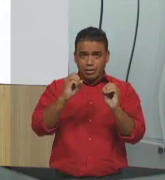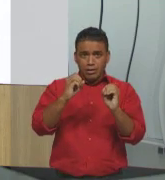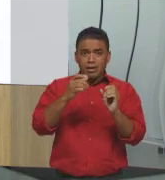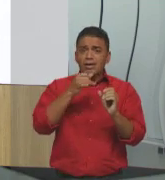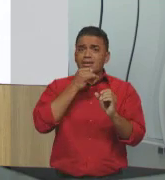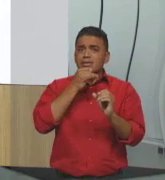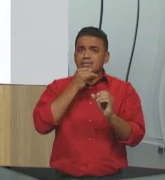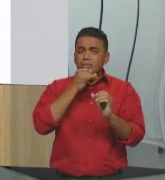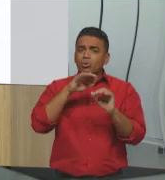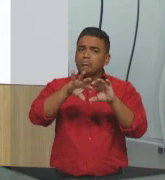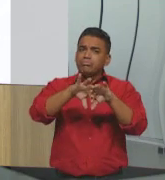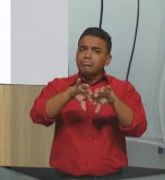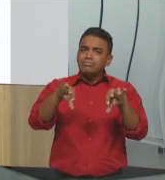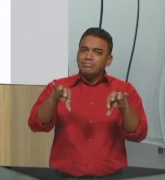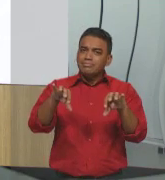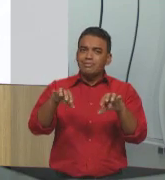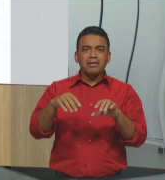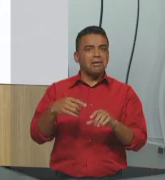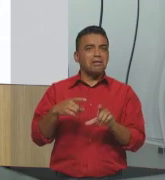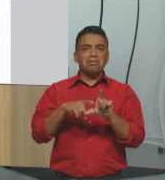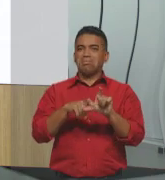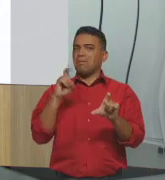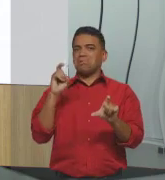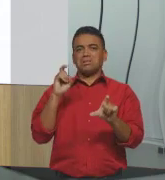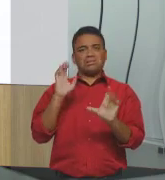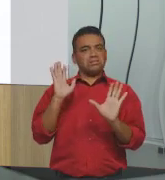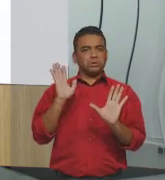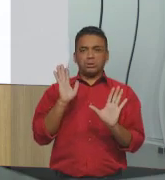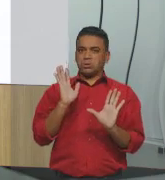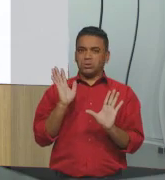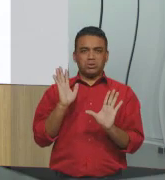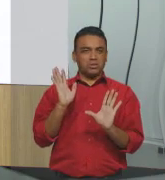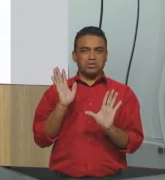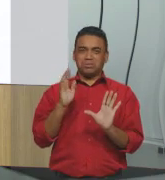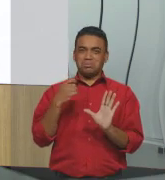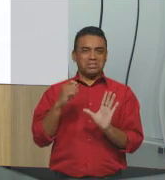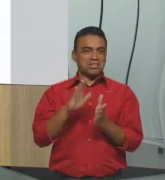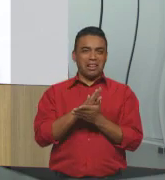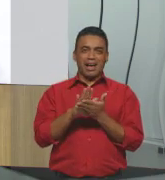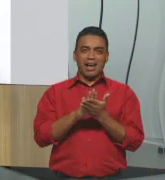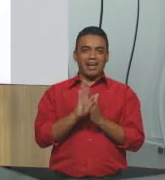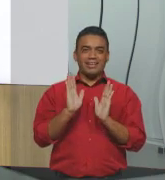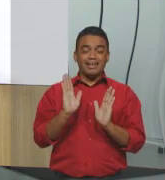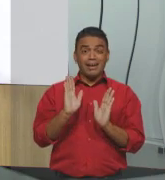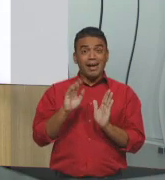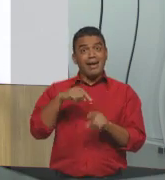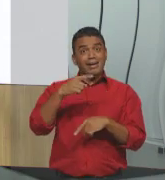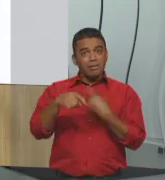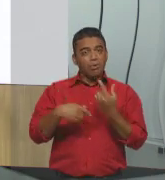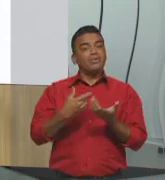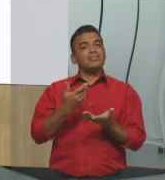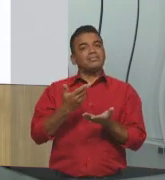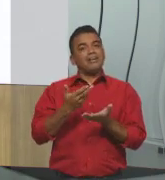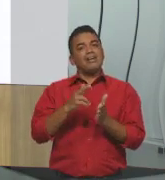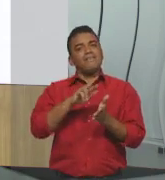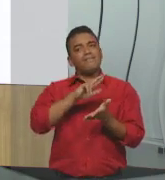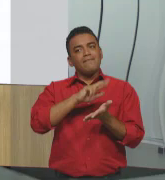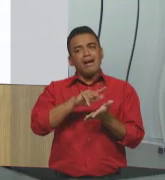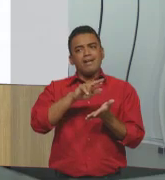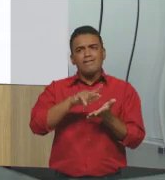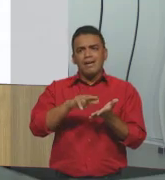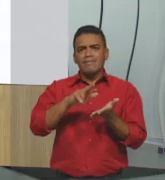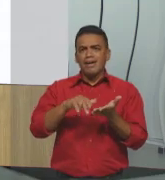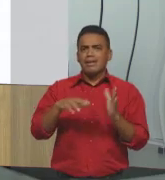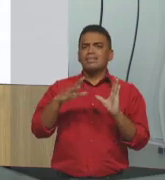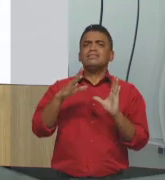divide também de maneira independente. E isso, depois, eu vou ter várias cópias, depois de um longo